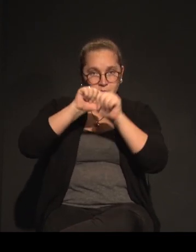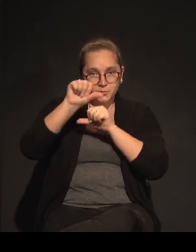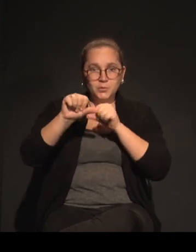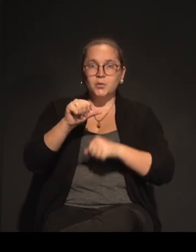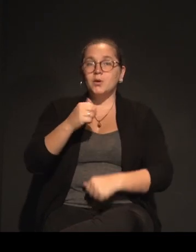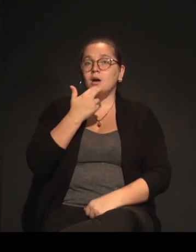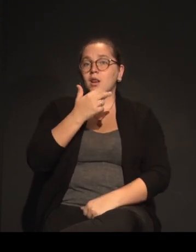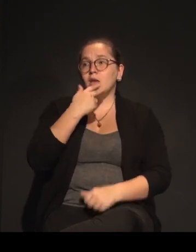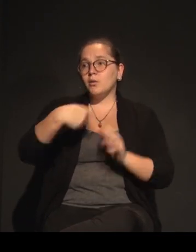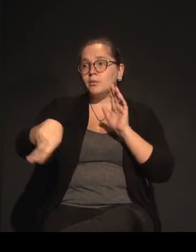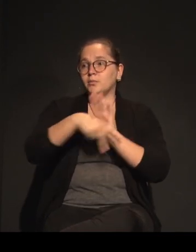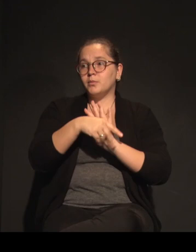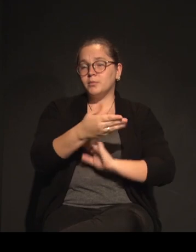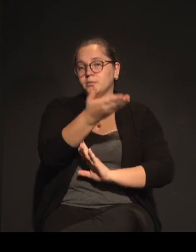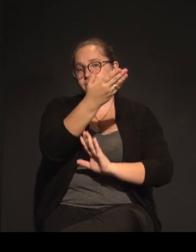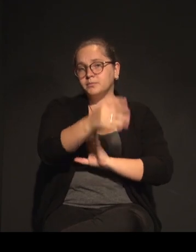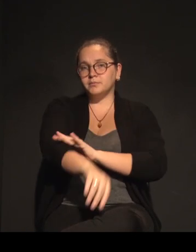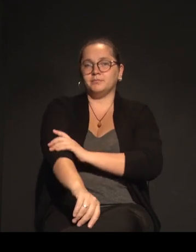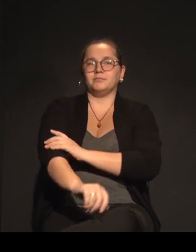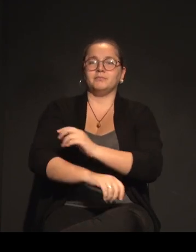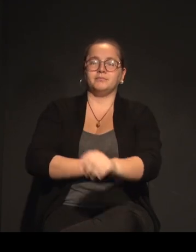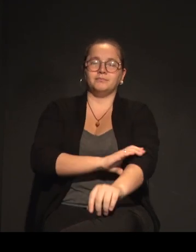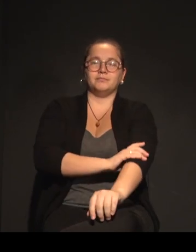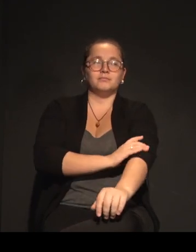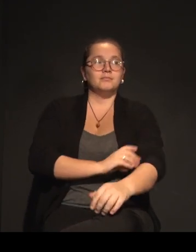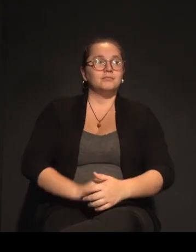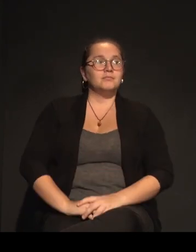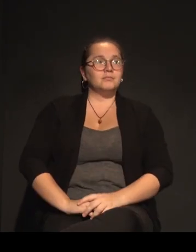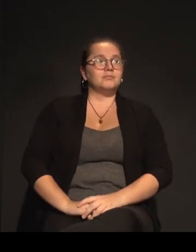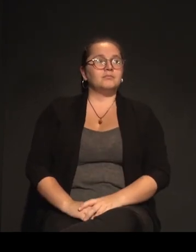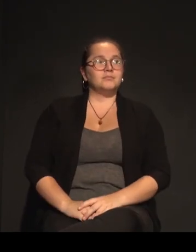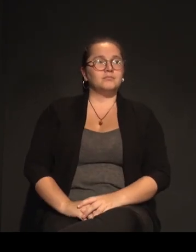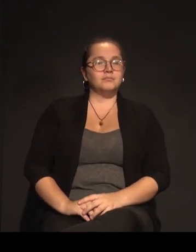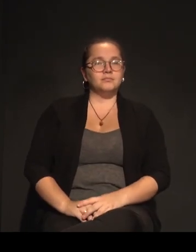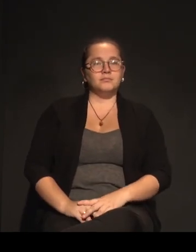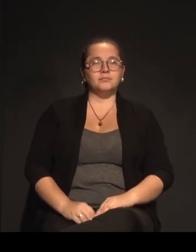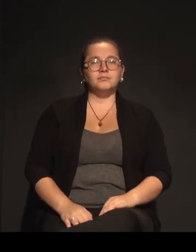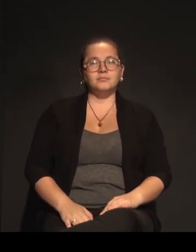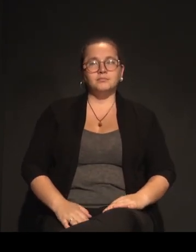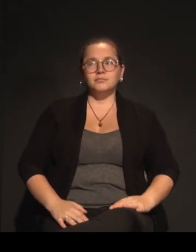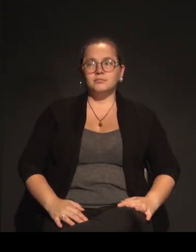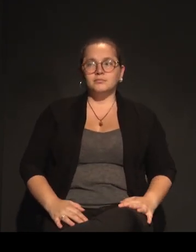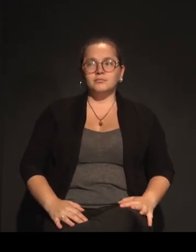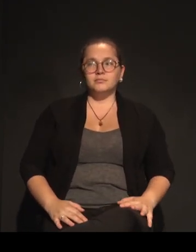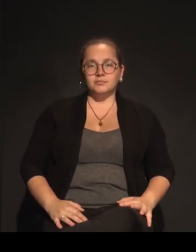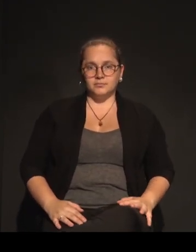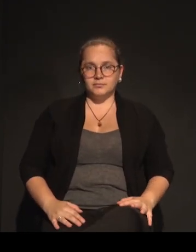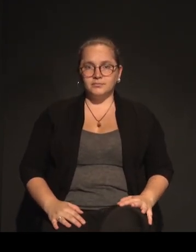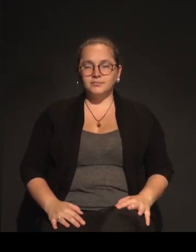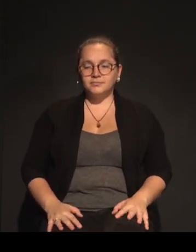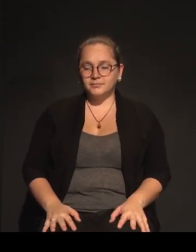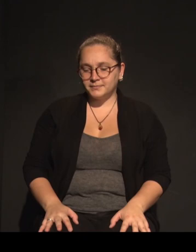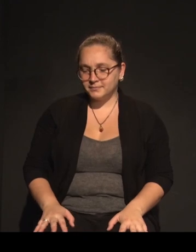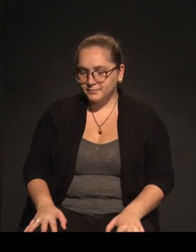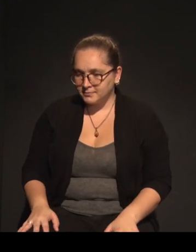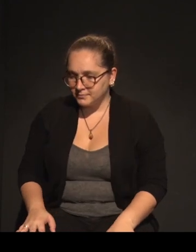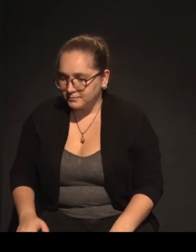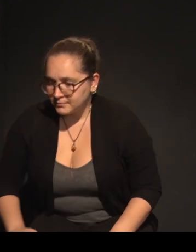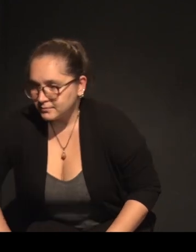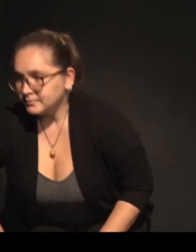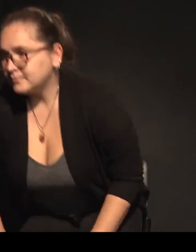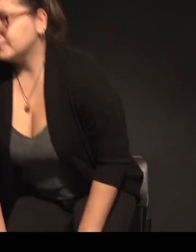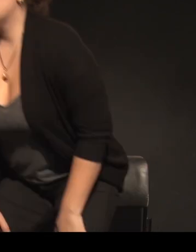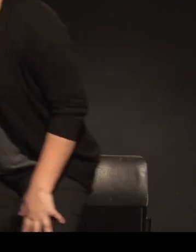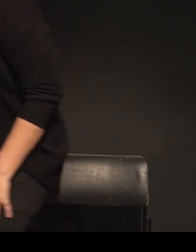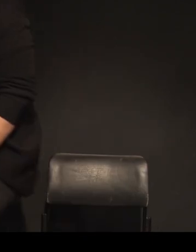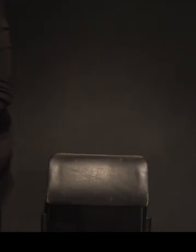ale culpa vai acabar afimar é mali é